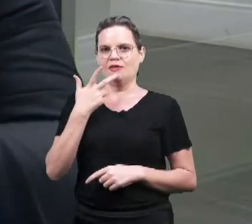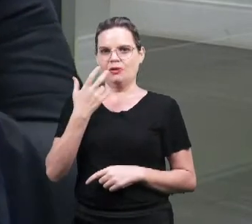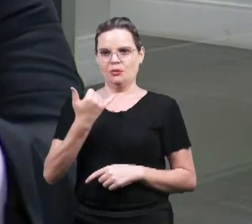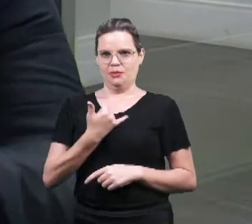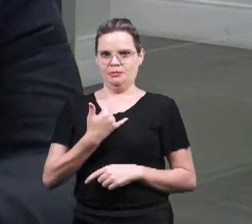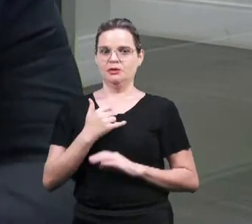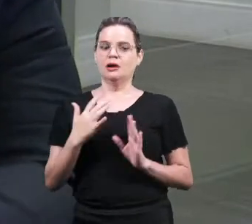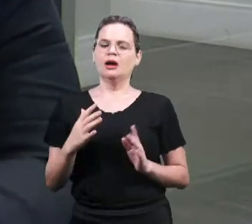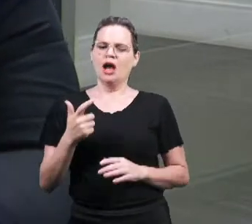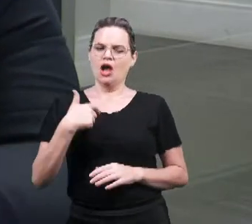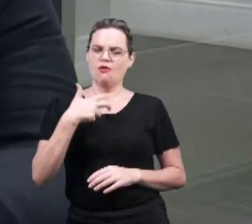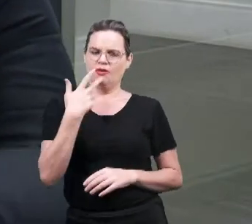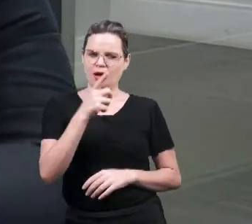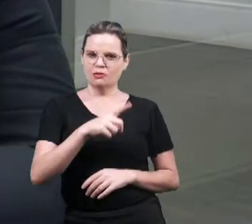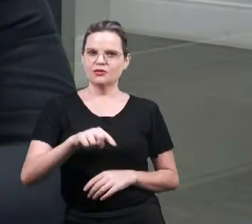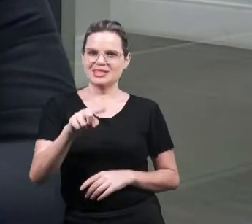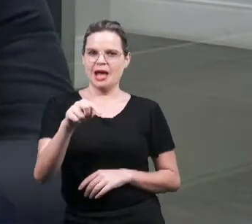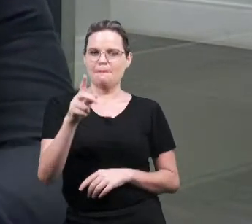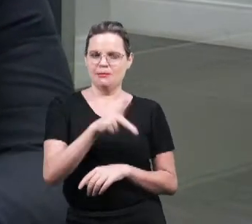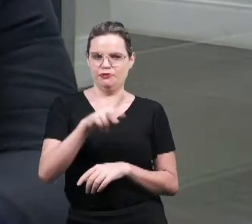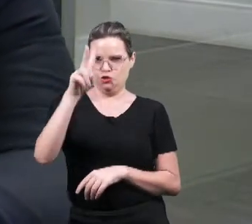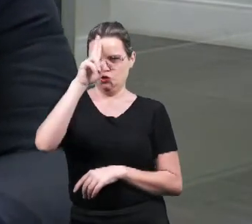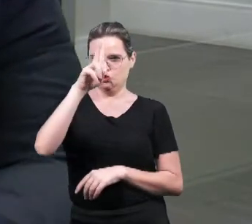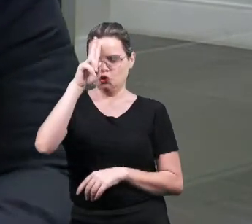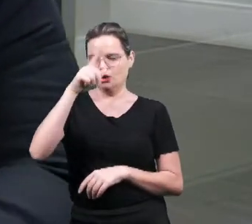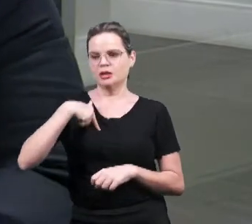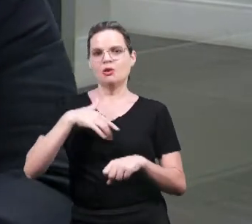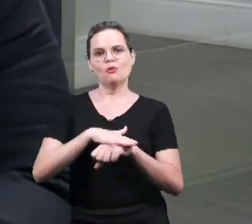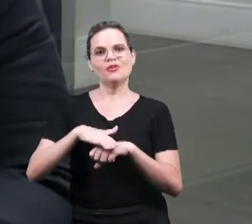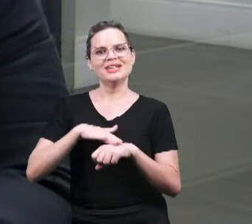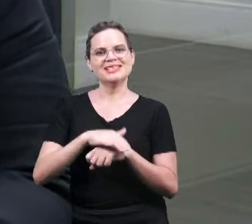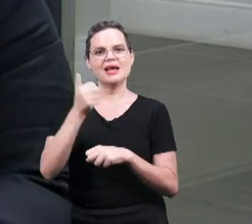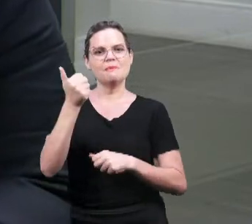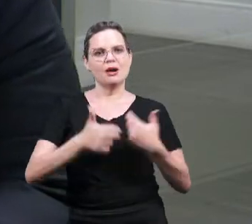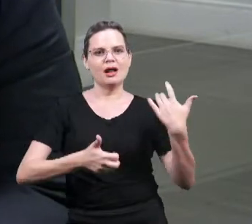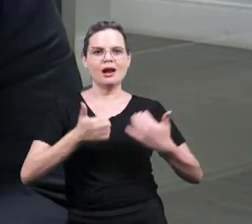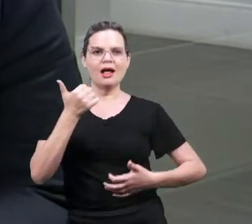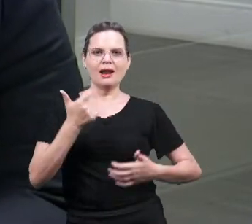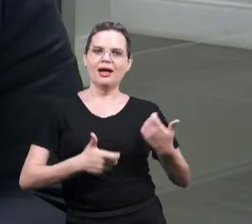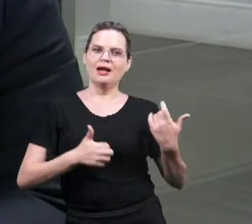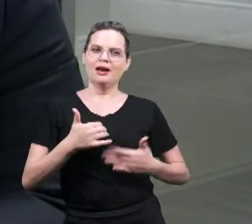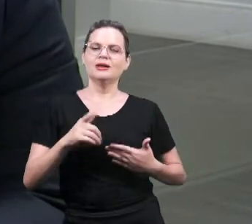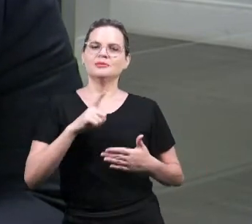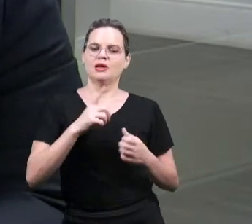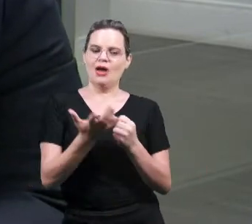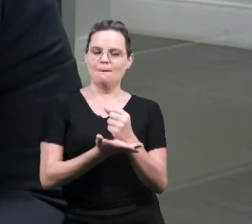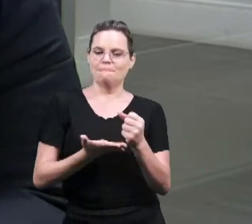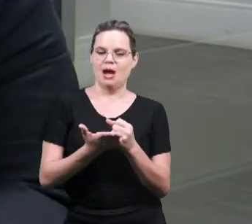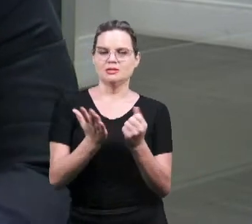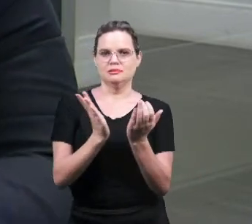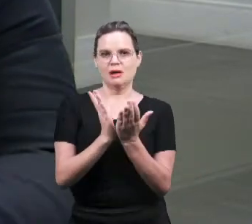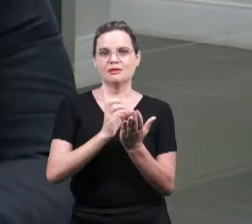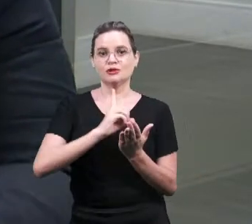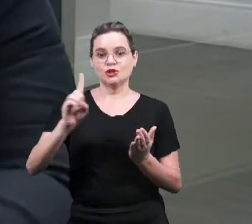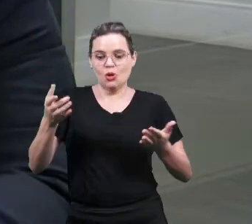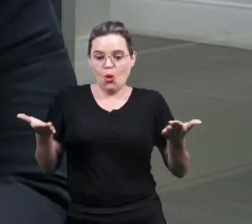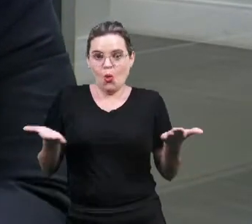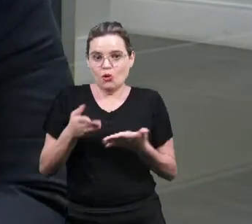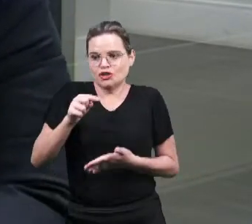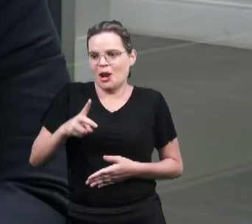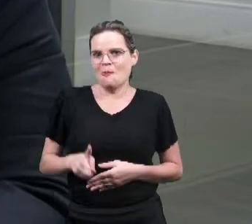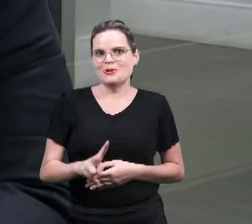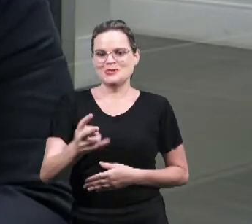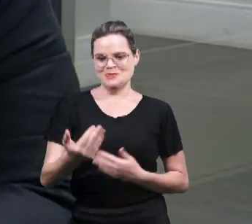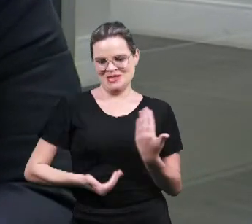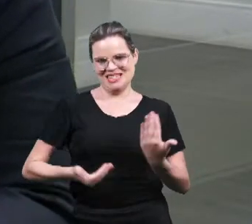você é professor de história, isso eu pude falar com ela ali, né? Tendo sempre por base a palavra de Deus, e hoje ela está na presença do